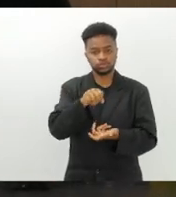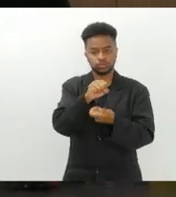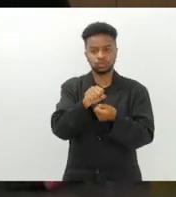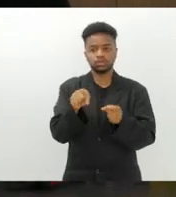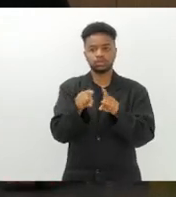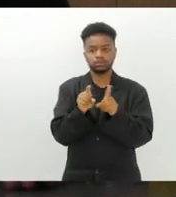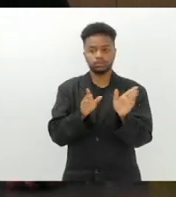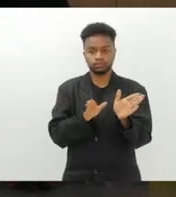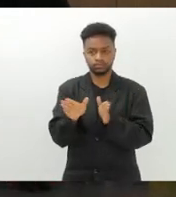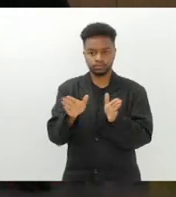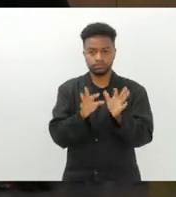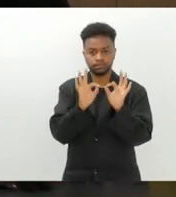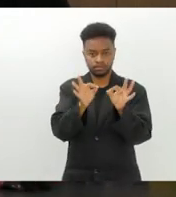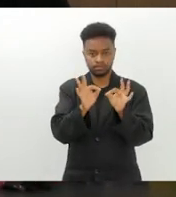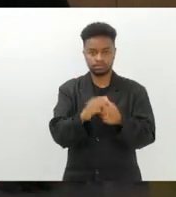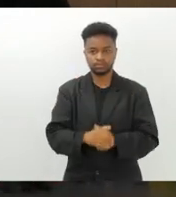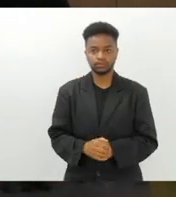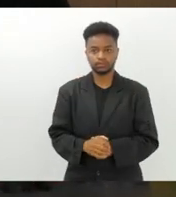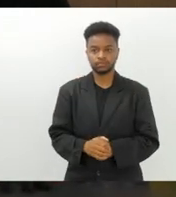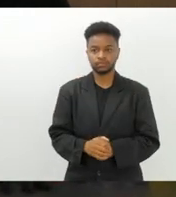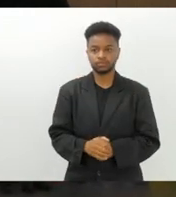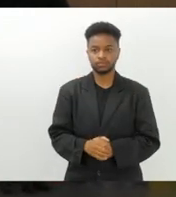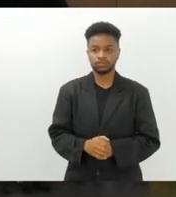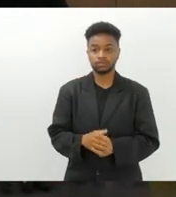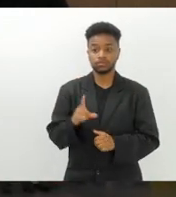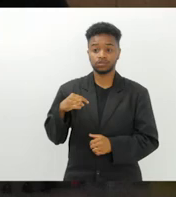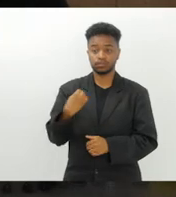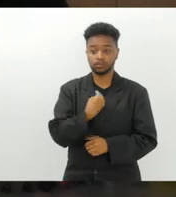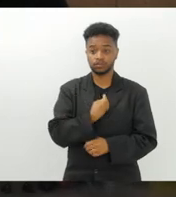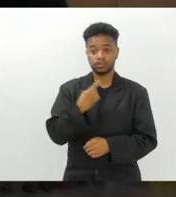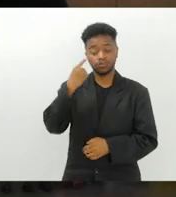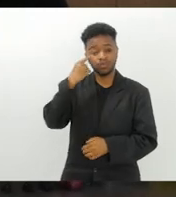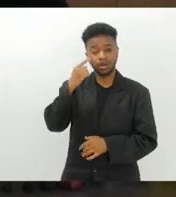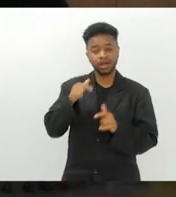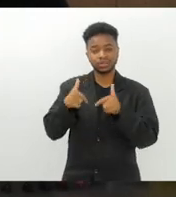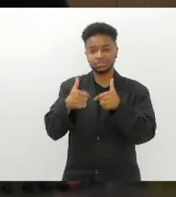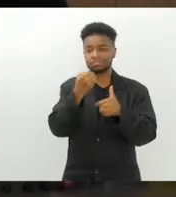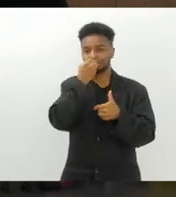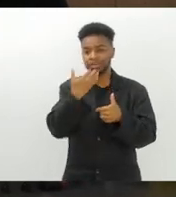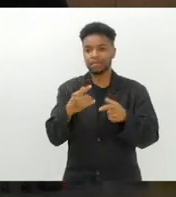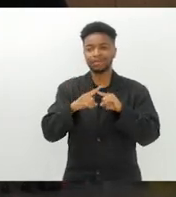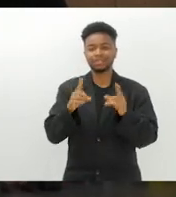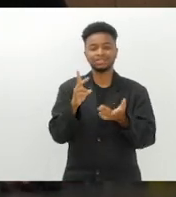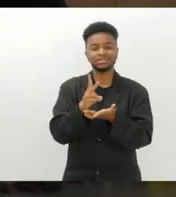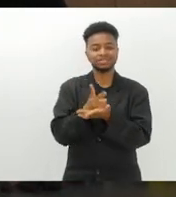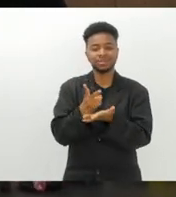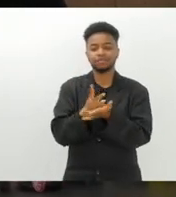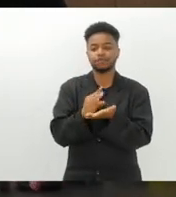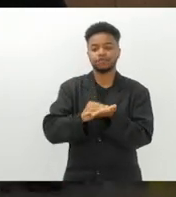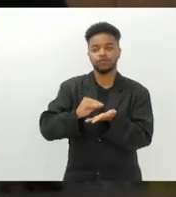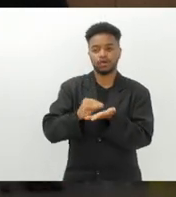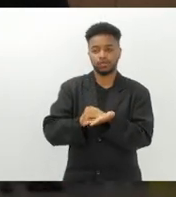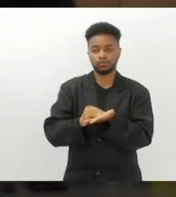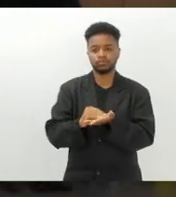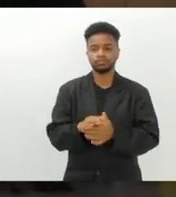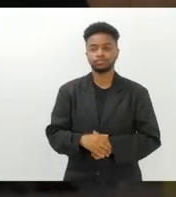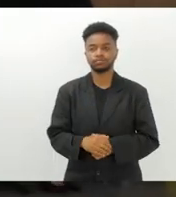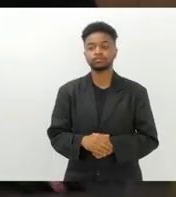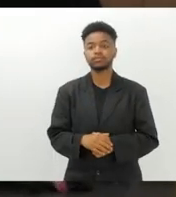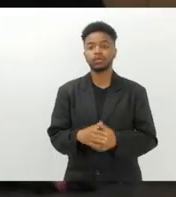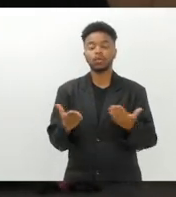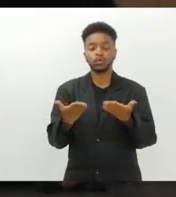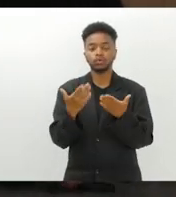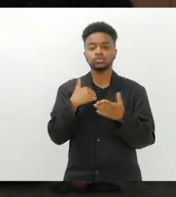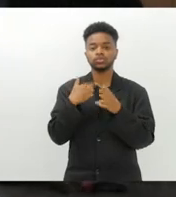a acessibilidade, né? Onde nós todos pensamos que fazemos bem, né? E sempre falta um pouquinho mais. E, hoje, aqui, eu vejo que nós